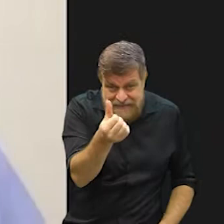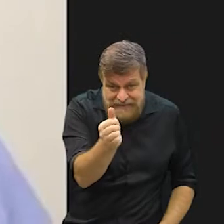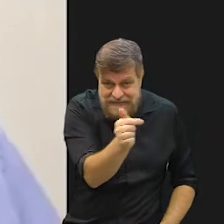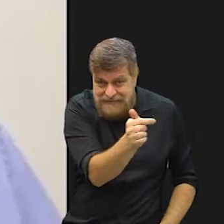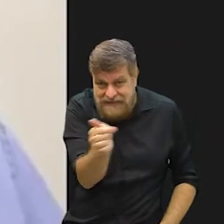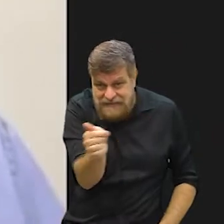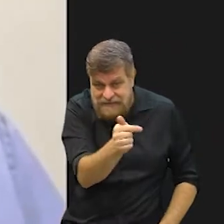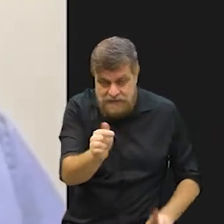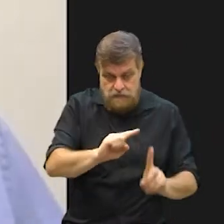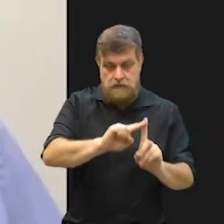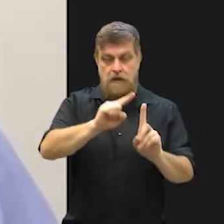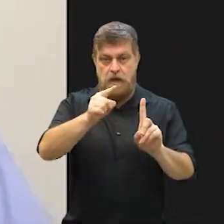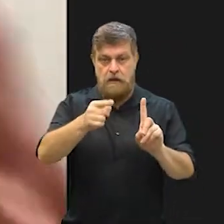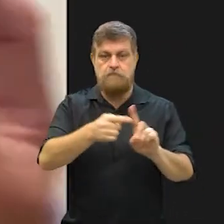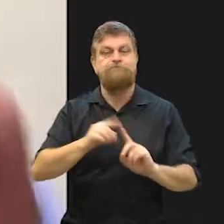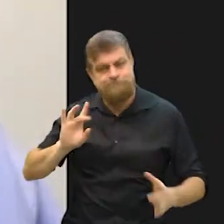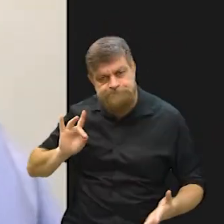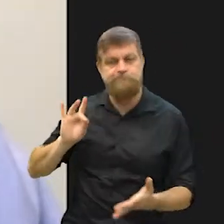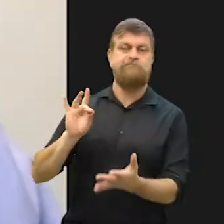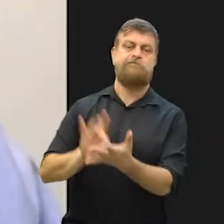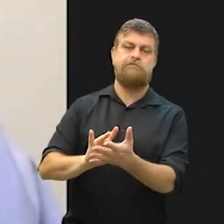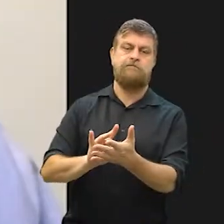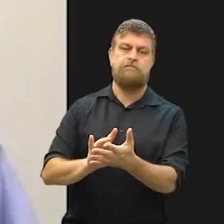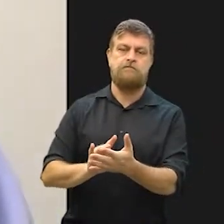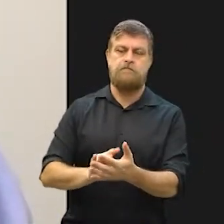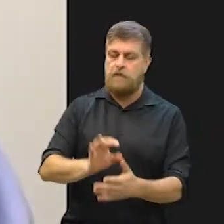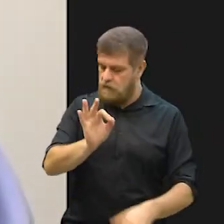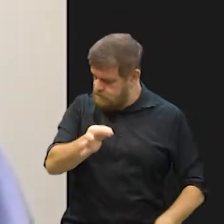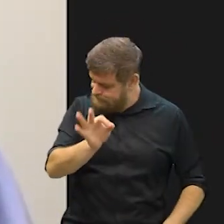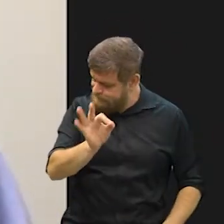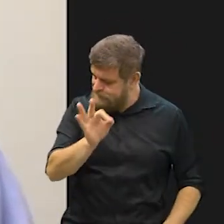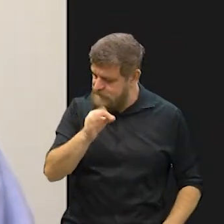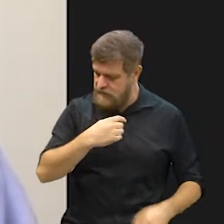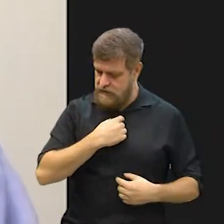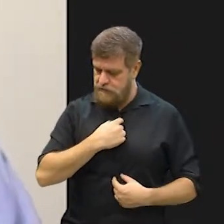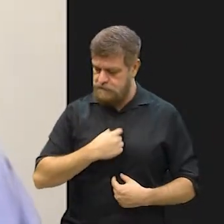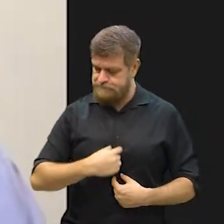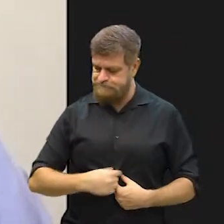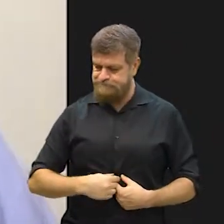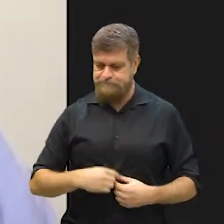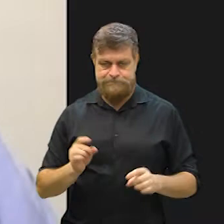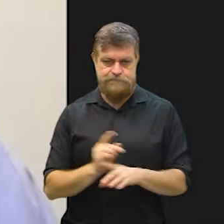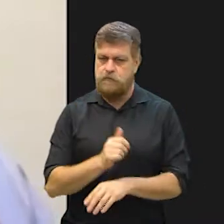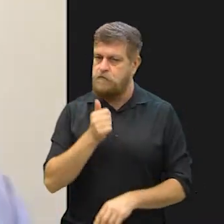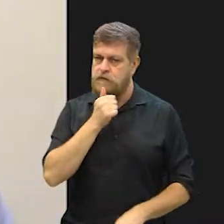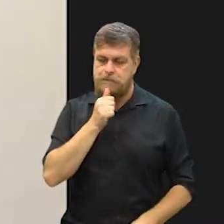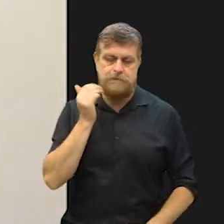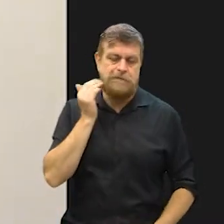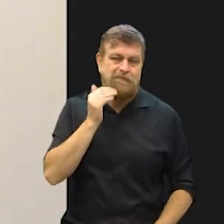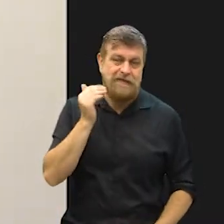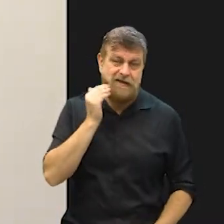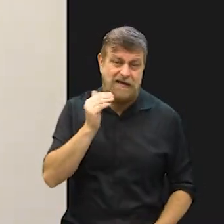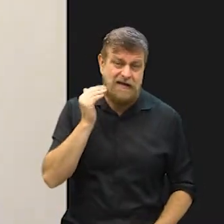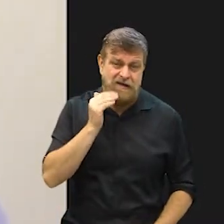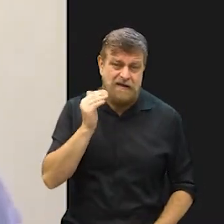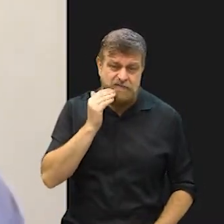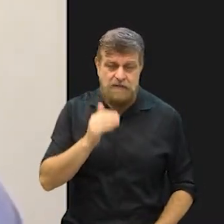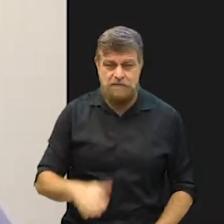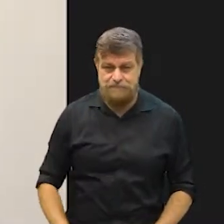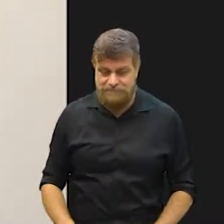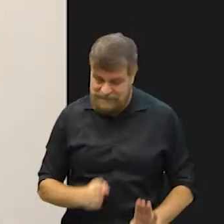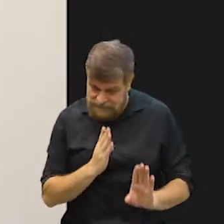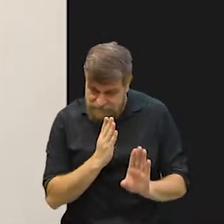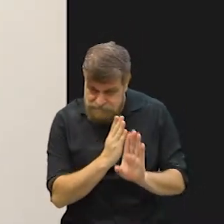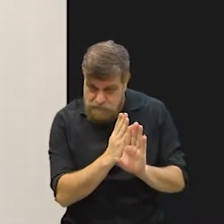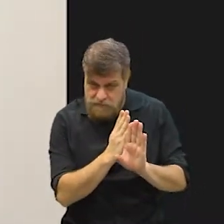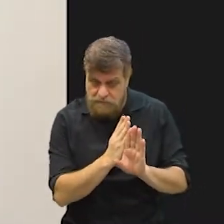gravidez, tá, para confirmar este diagnóstico. E uma vez confirmando, tá, esse